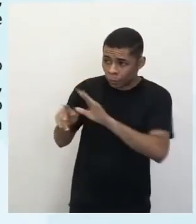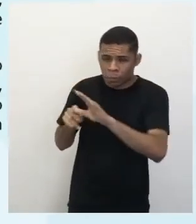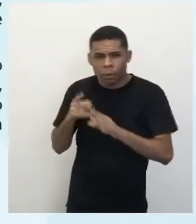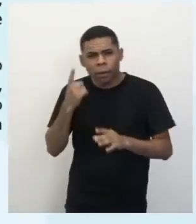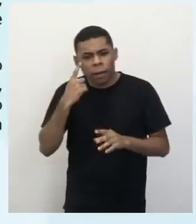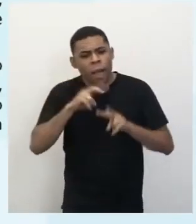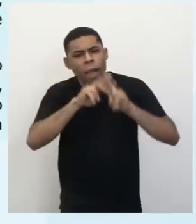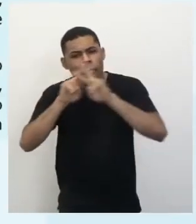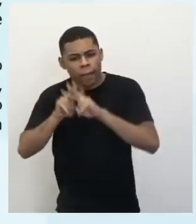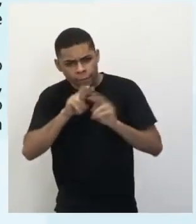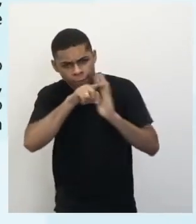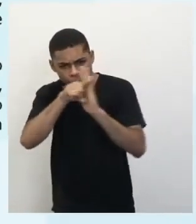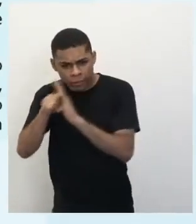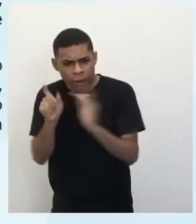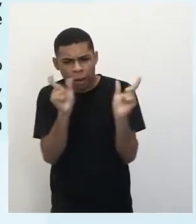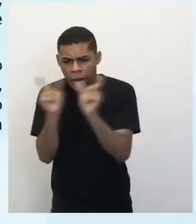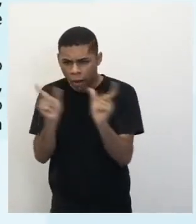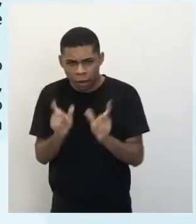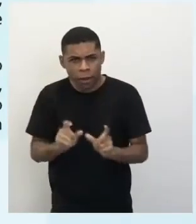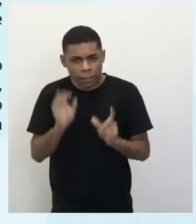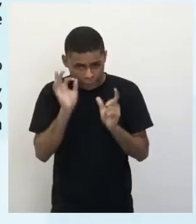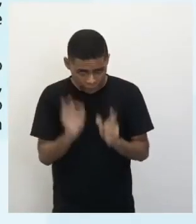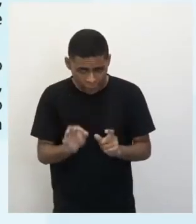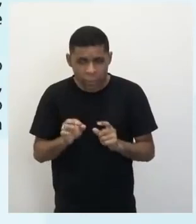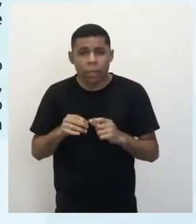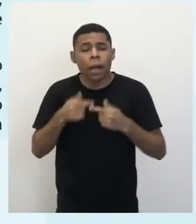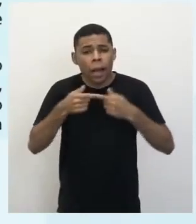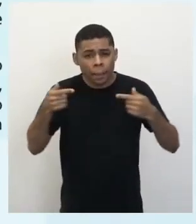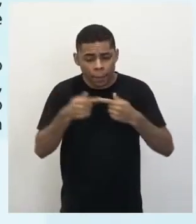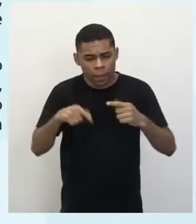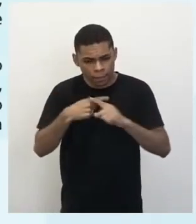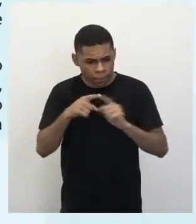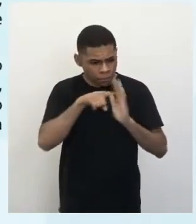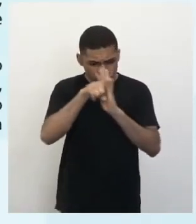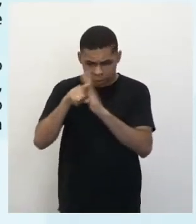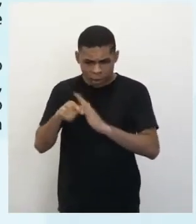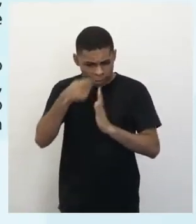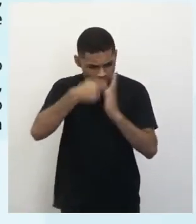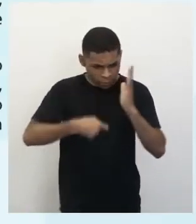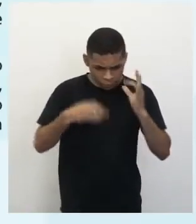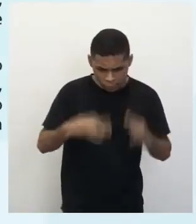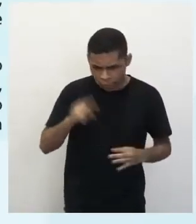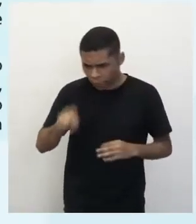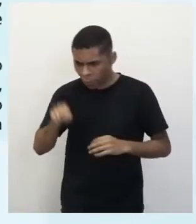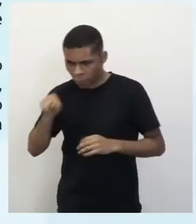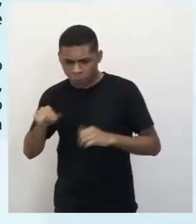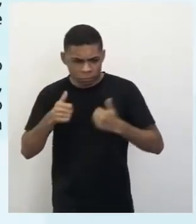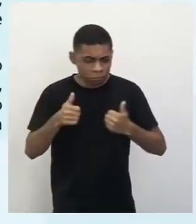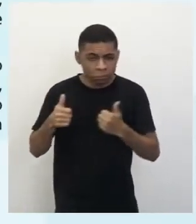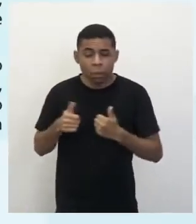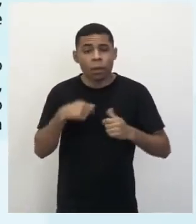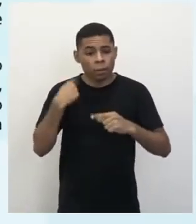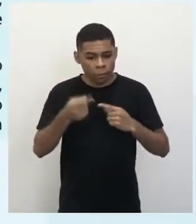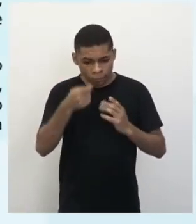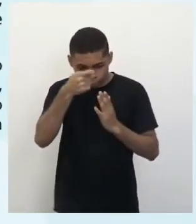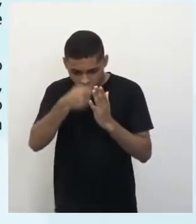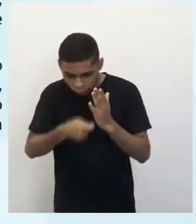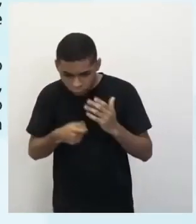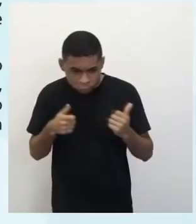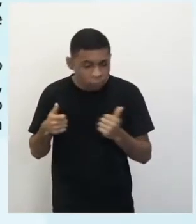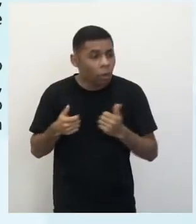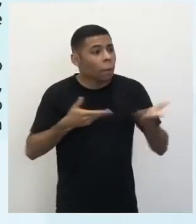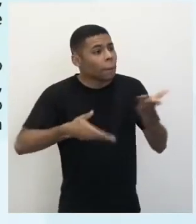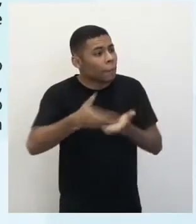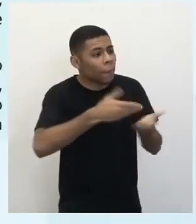revisão gramatical e uma avaliação de sua produção textual. Reescreva-o e depois socialize com sua